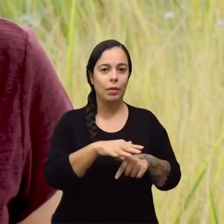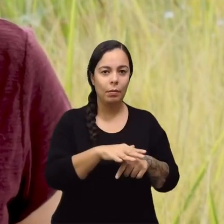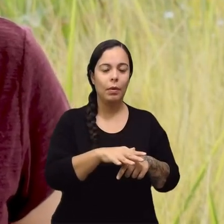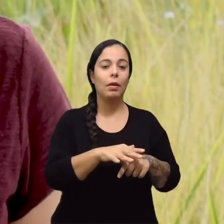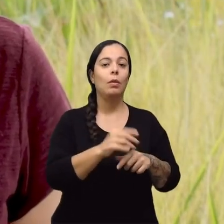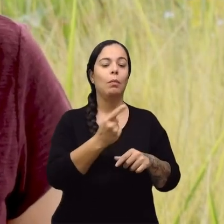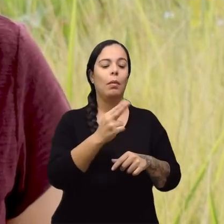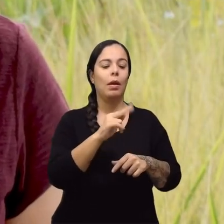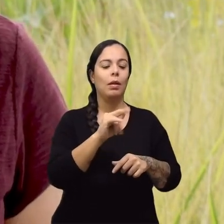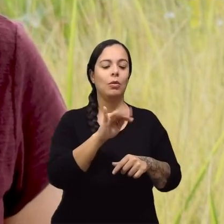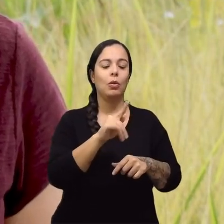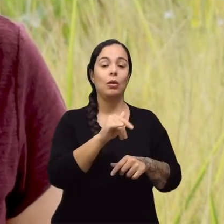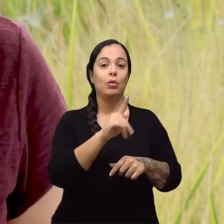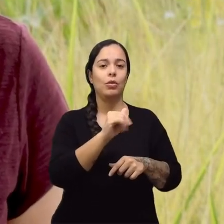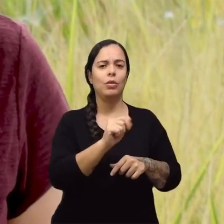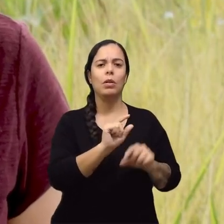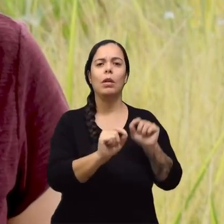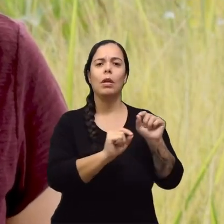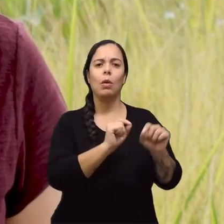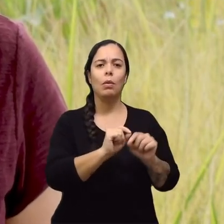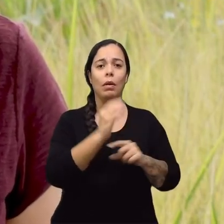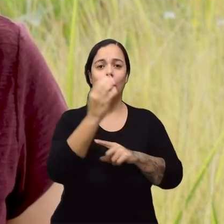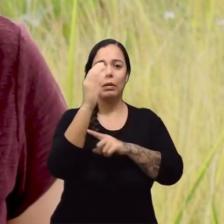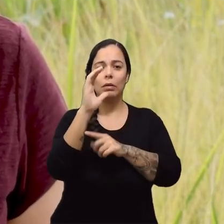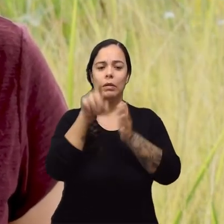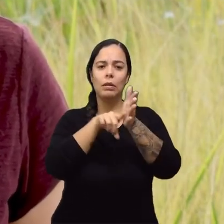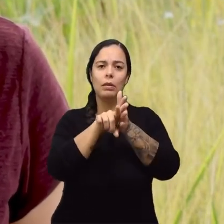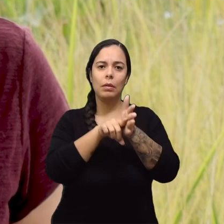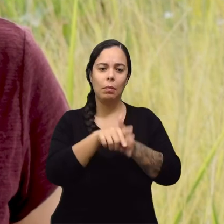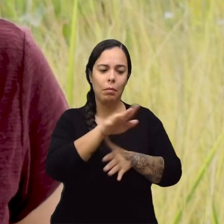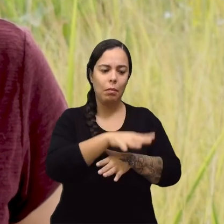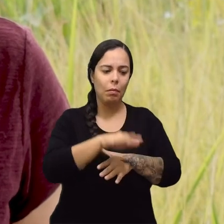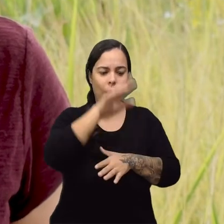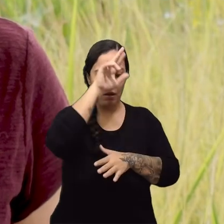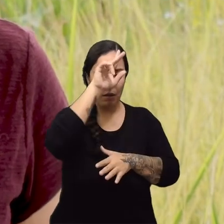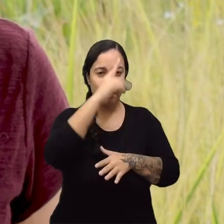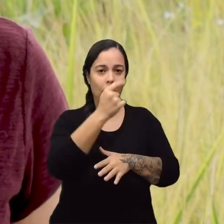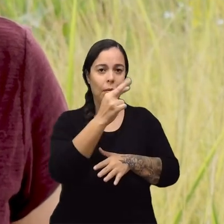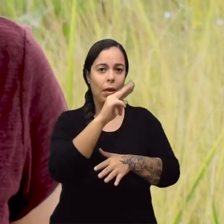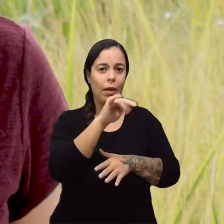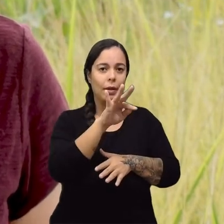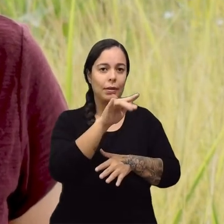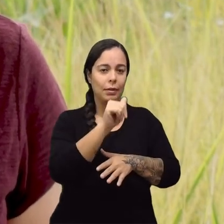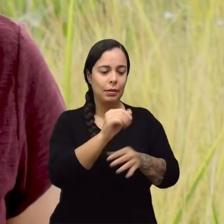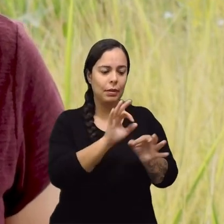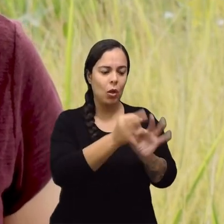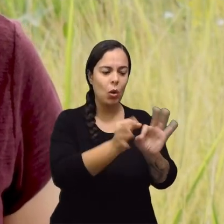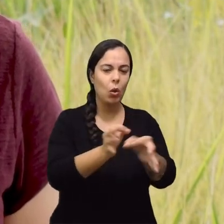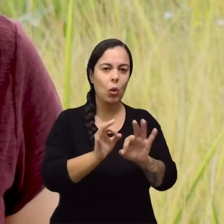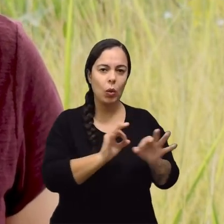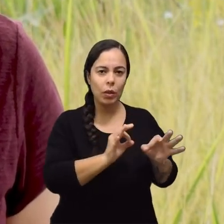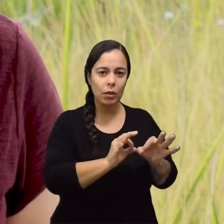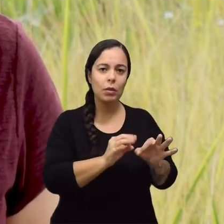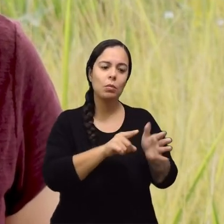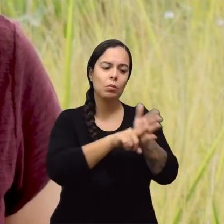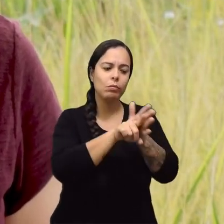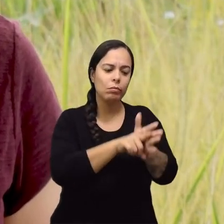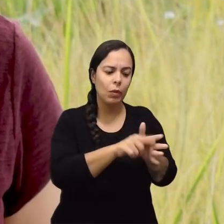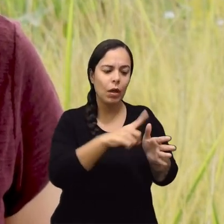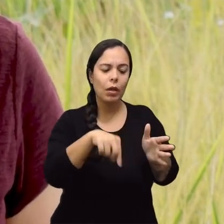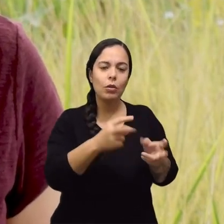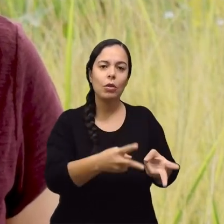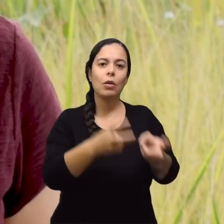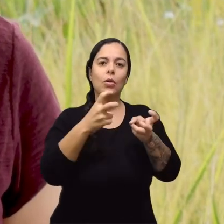uma ciência que, por meio do estudo de parasitos e micro-organismos, a gente consegue compreender um pouco sobre a saúde